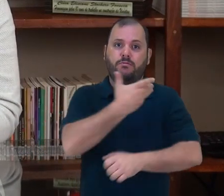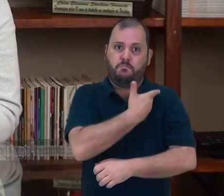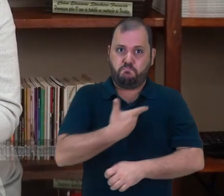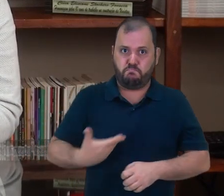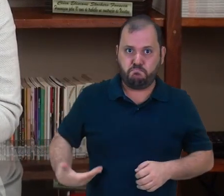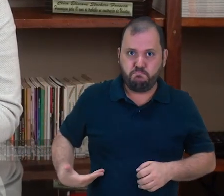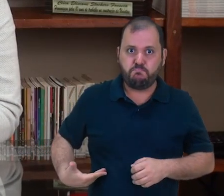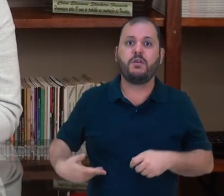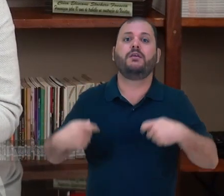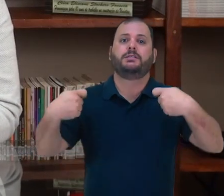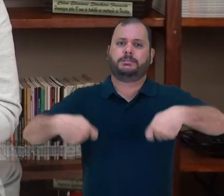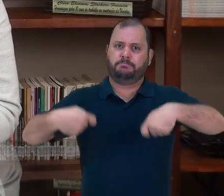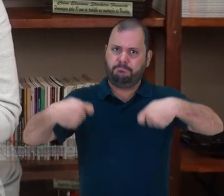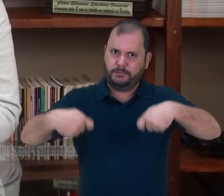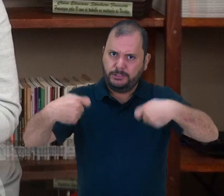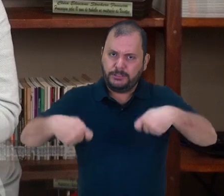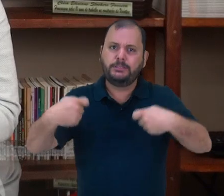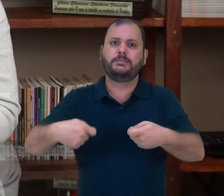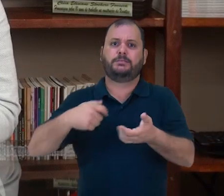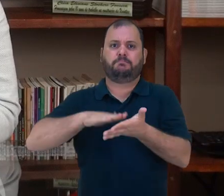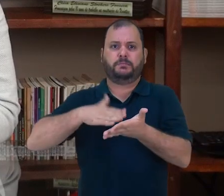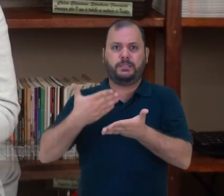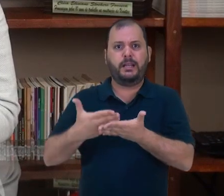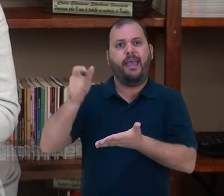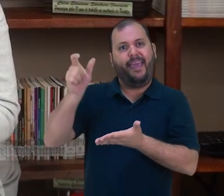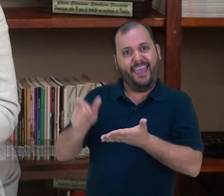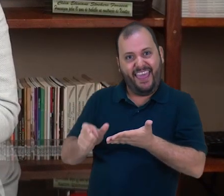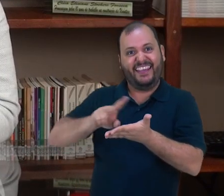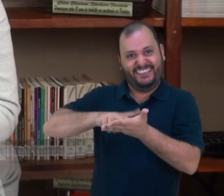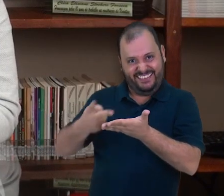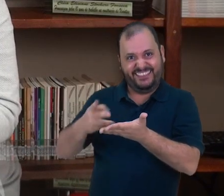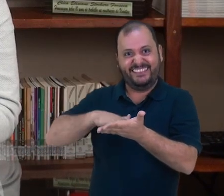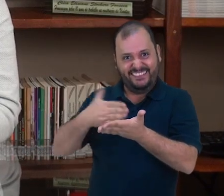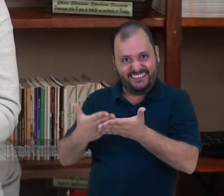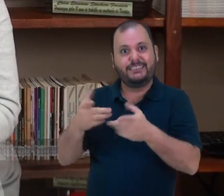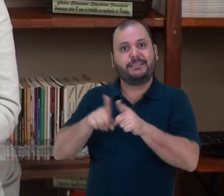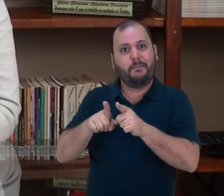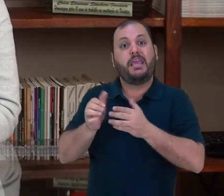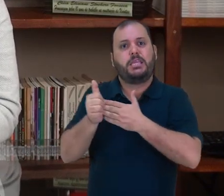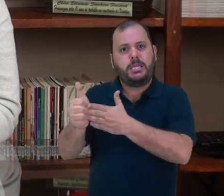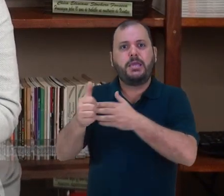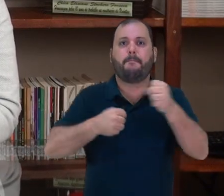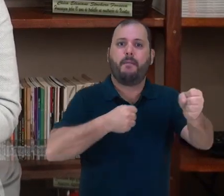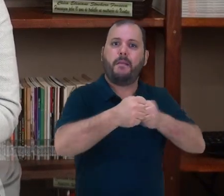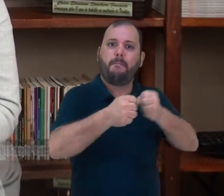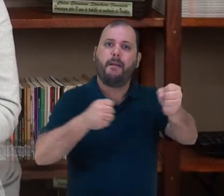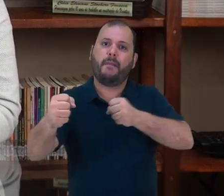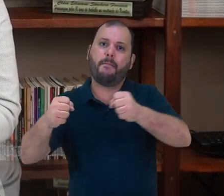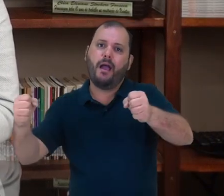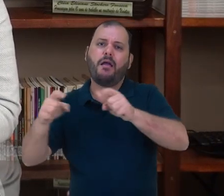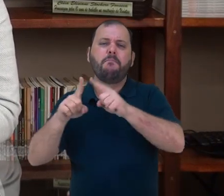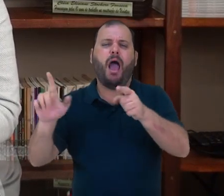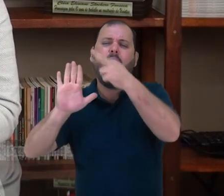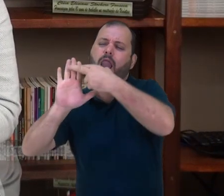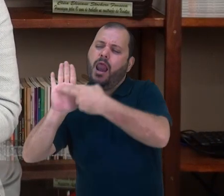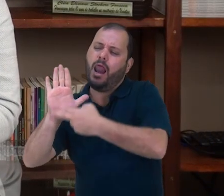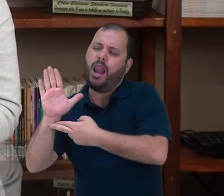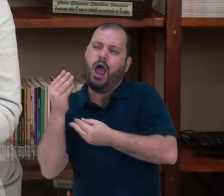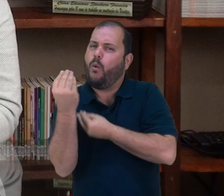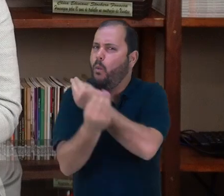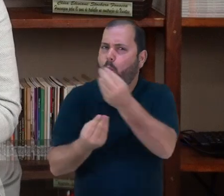formação de profissionais intérpretes e de guias intérpretes, não dizendo como isso iria acontecer,